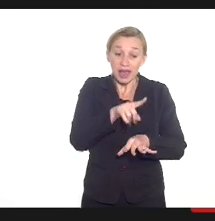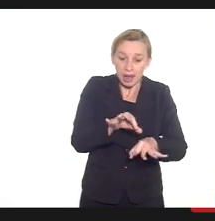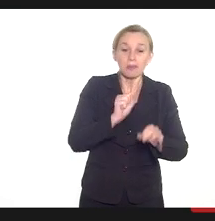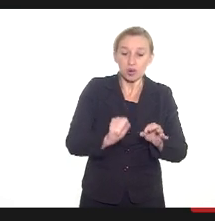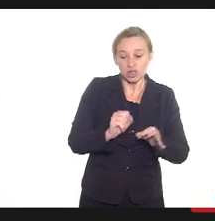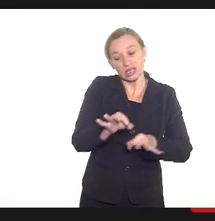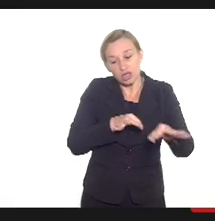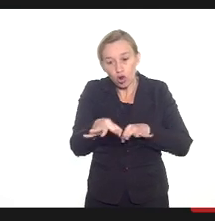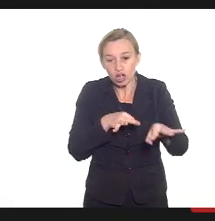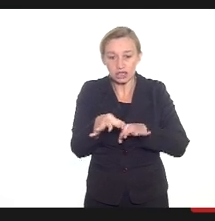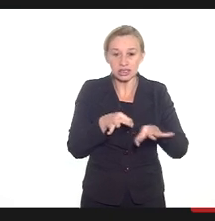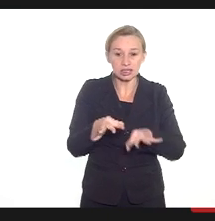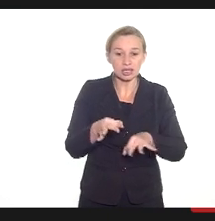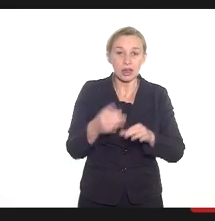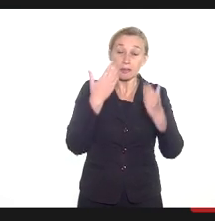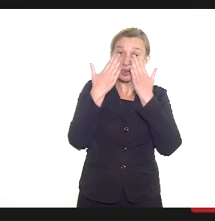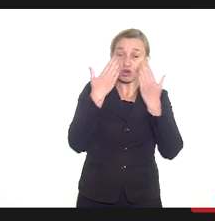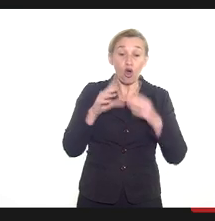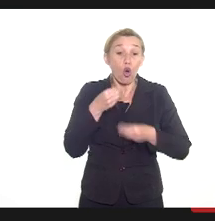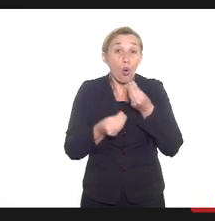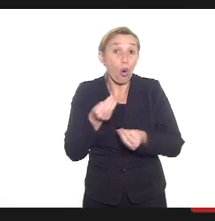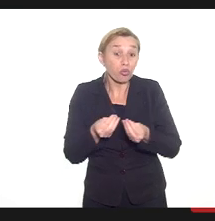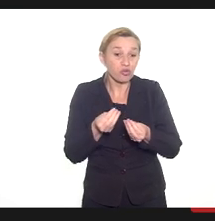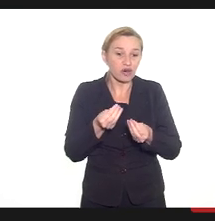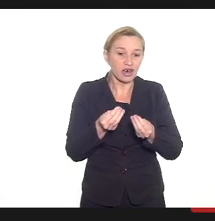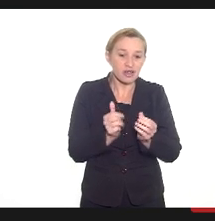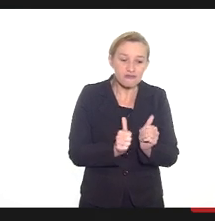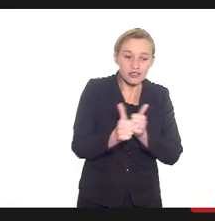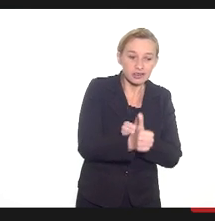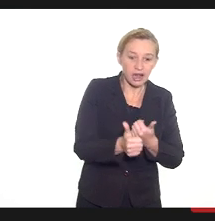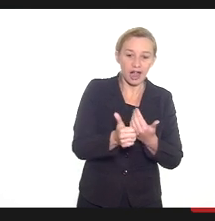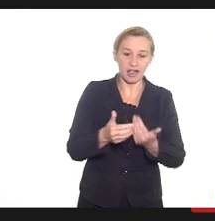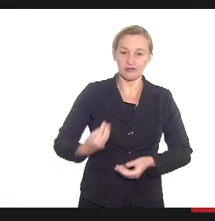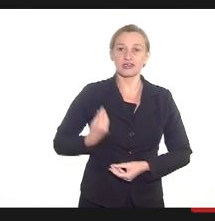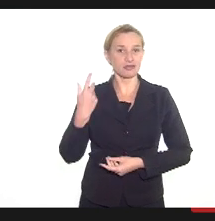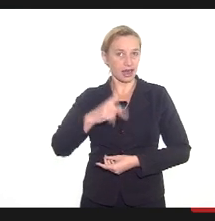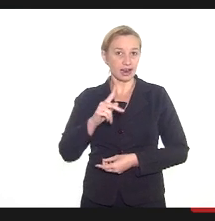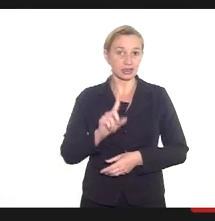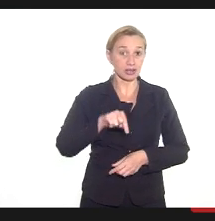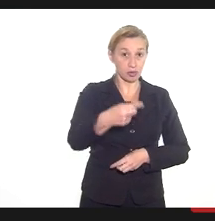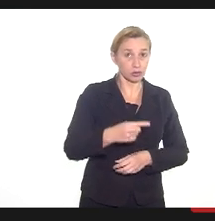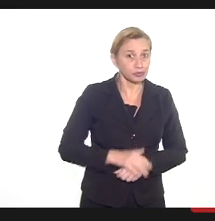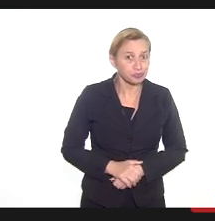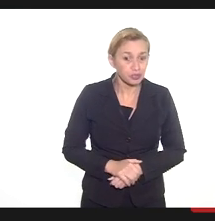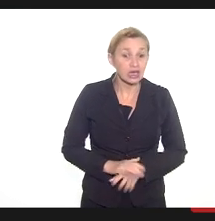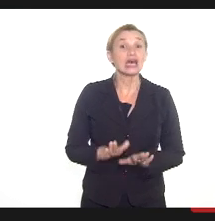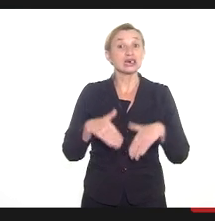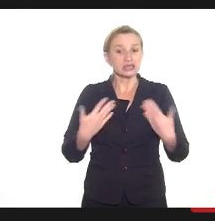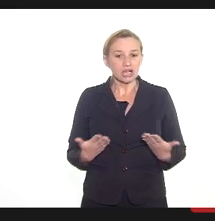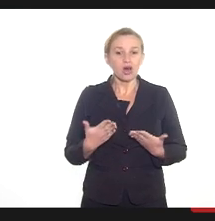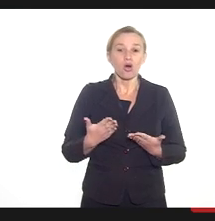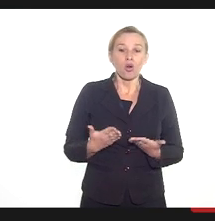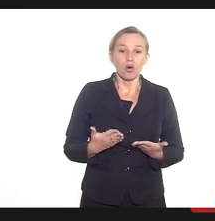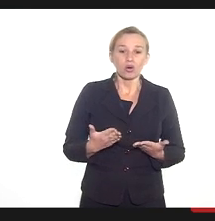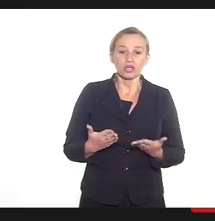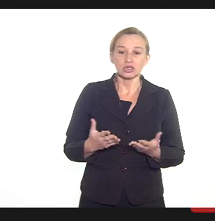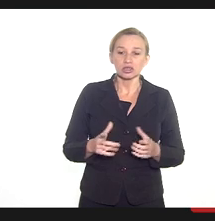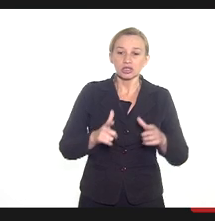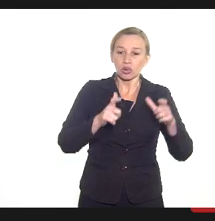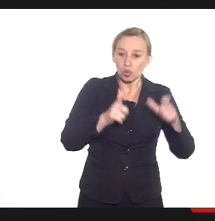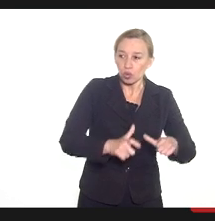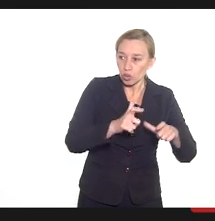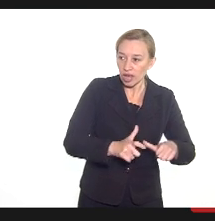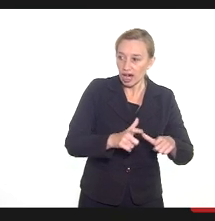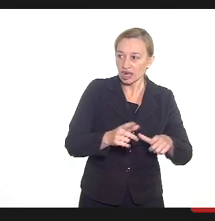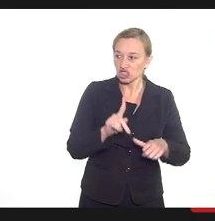organizar psicologicamente, como é que ela vai enfrentar a vida dela dali para frente. Então, a questão de ter uma reserva de vaga